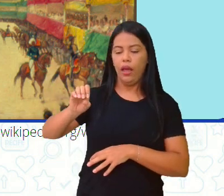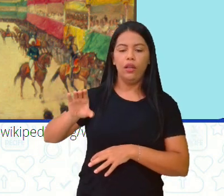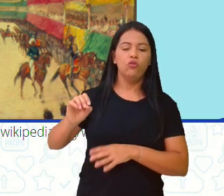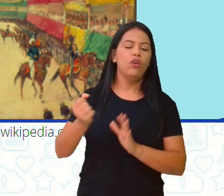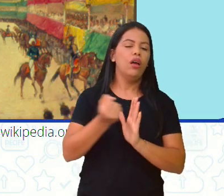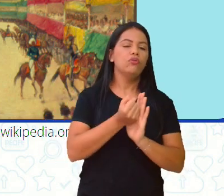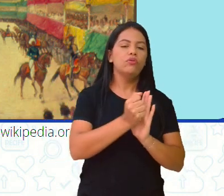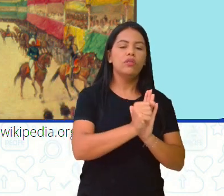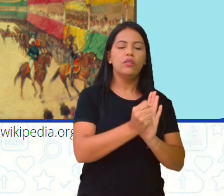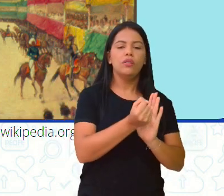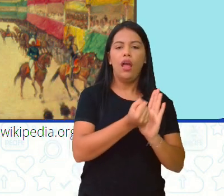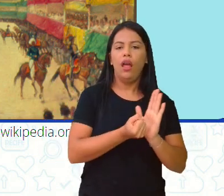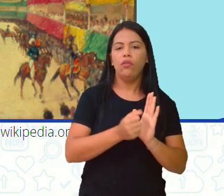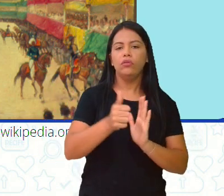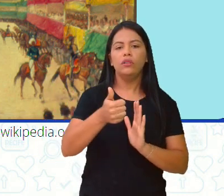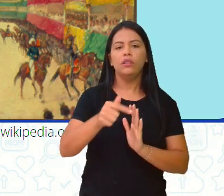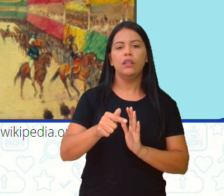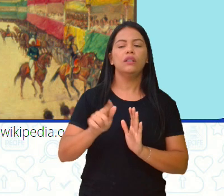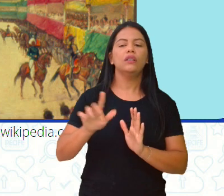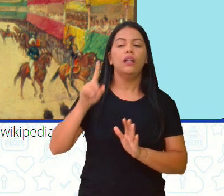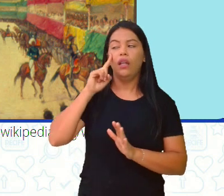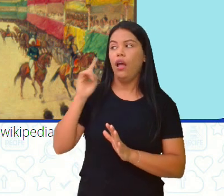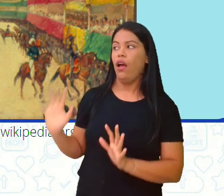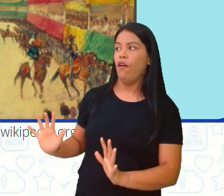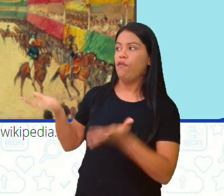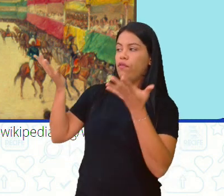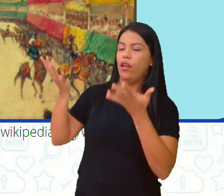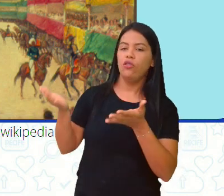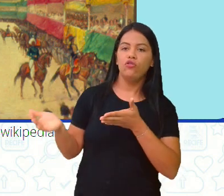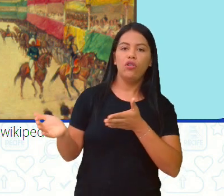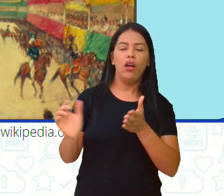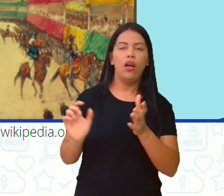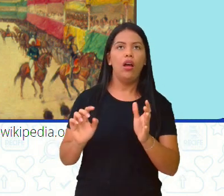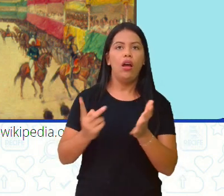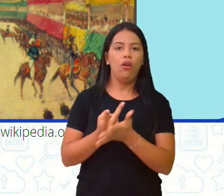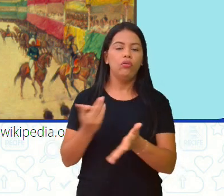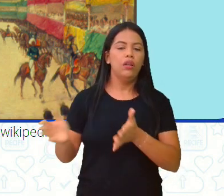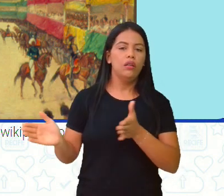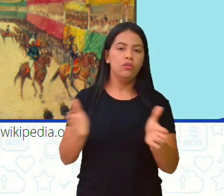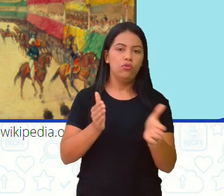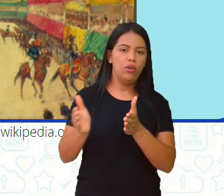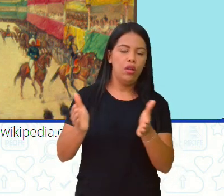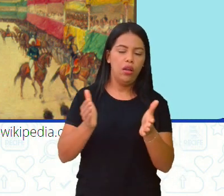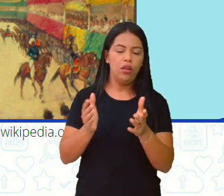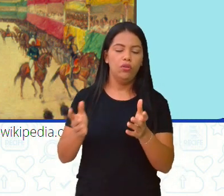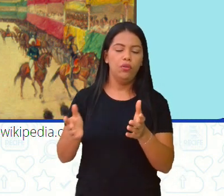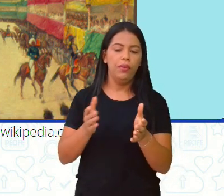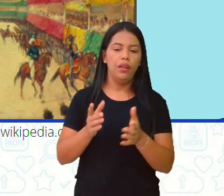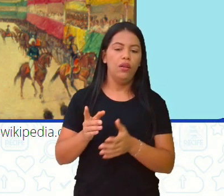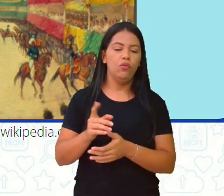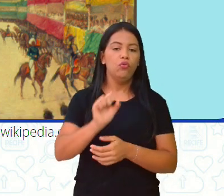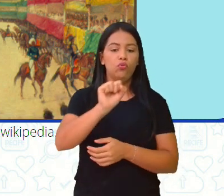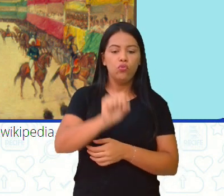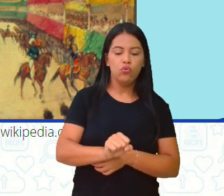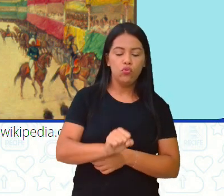XVII e as cavalhadas acontecem durante a festa do Divino nas regiões Sul, Sudeste